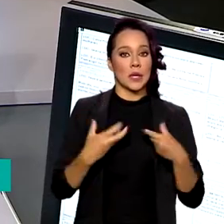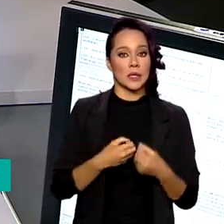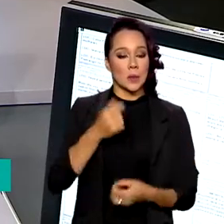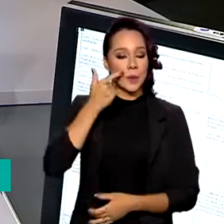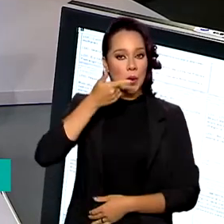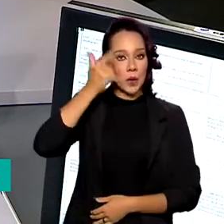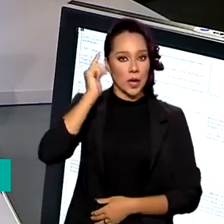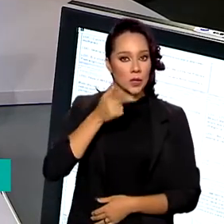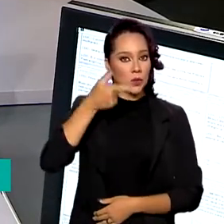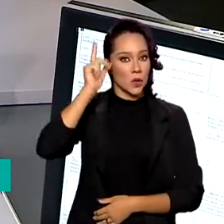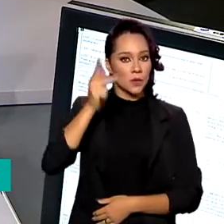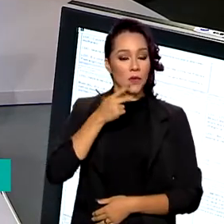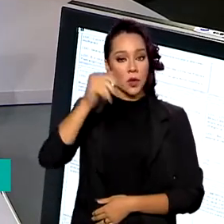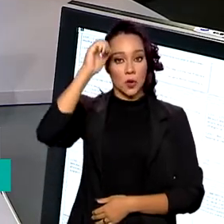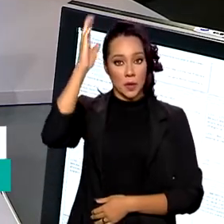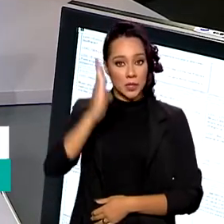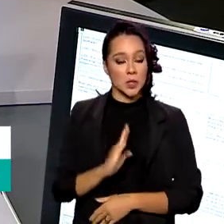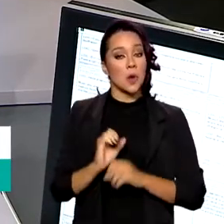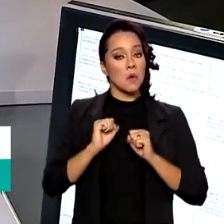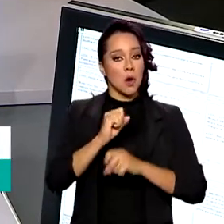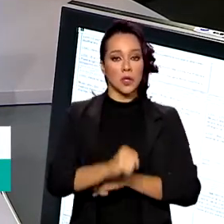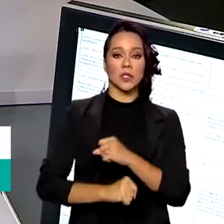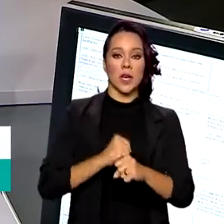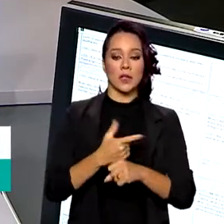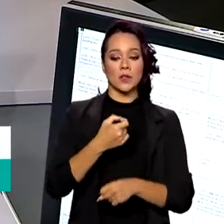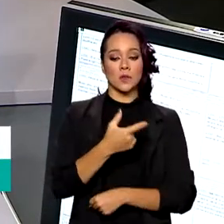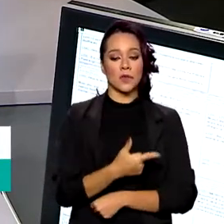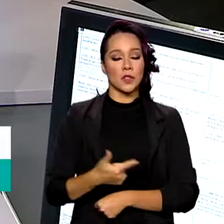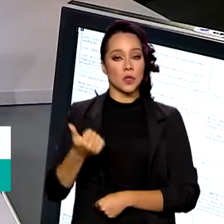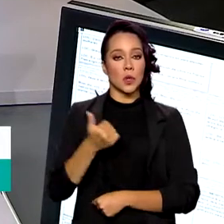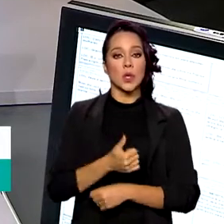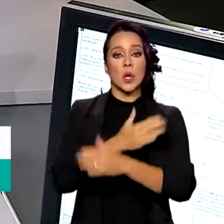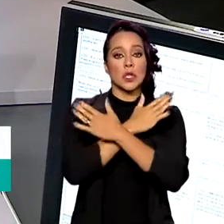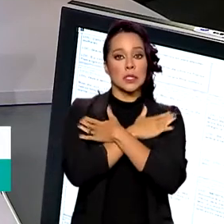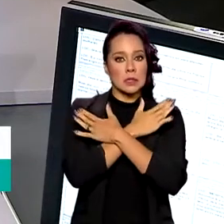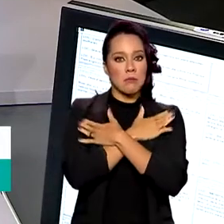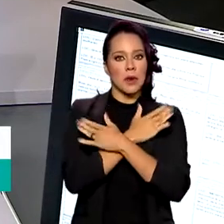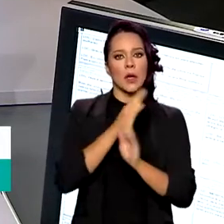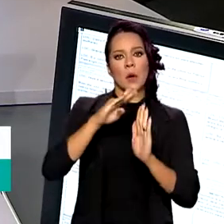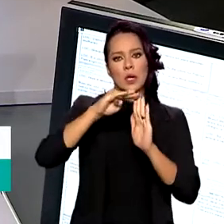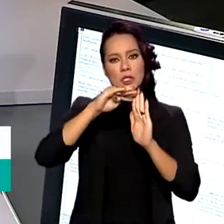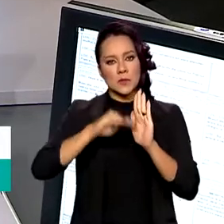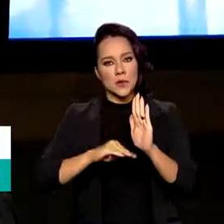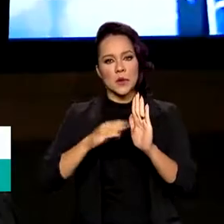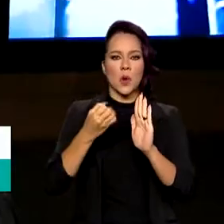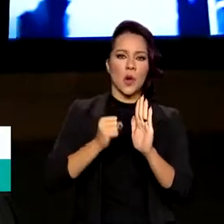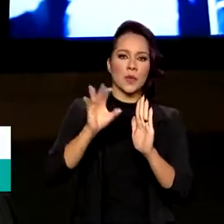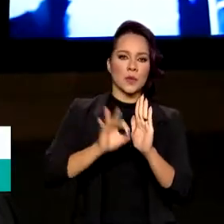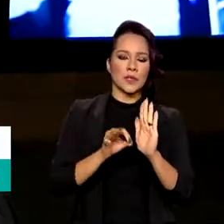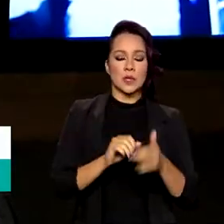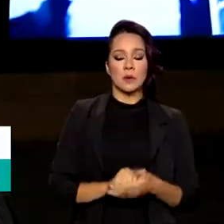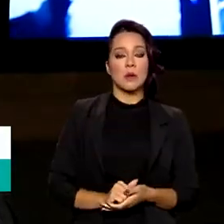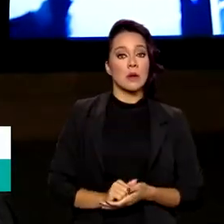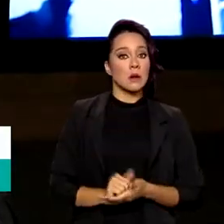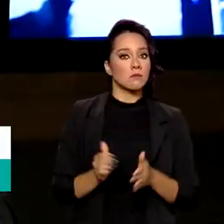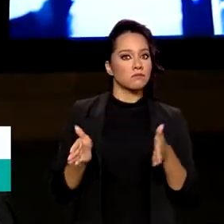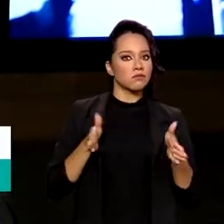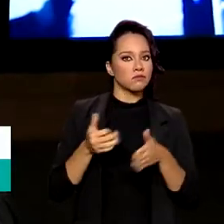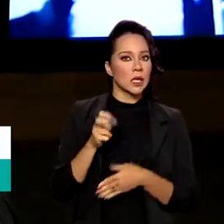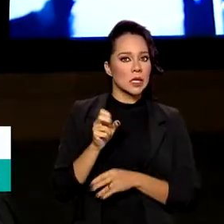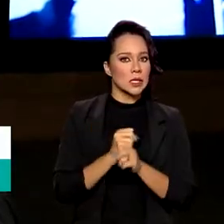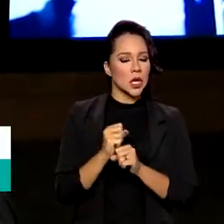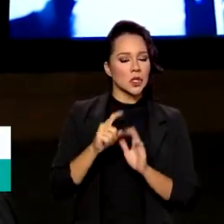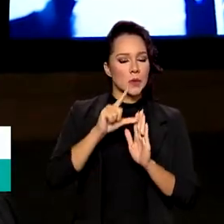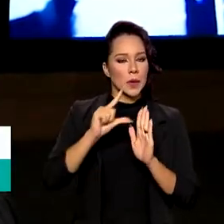Guedes disse ontem que o Brasil deve fechar 2022 como a taxa de desemprego próximo a 8%. a mais baixa dos últimos